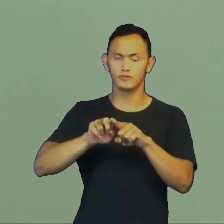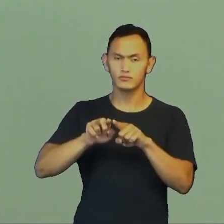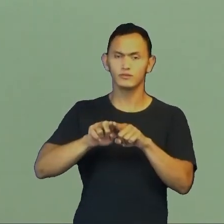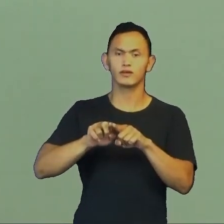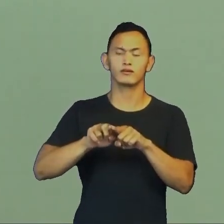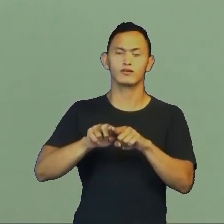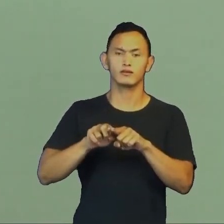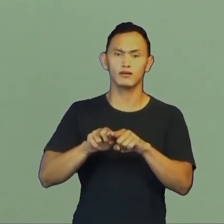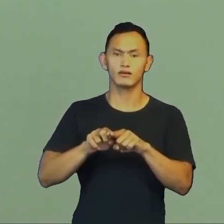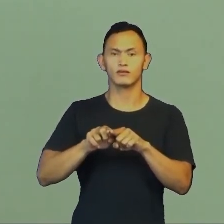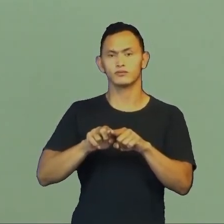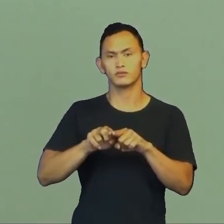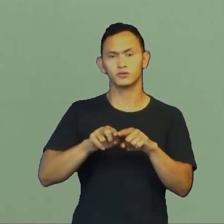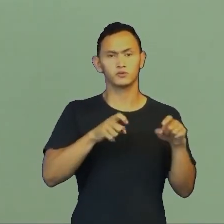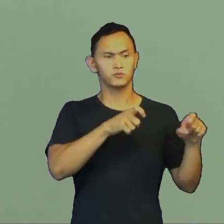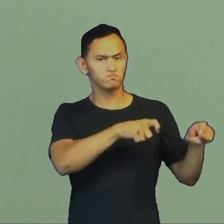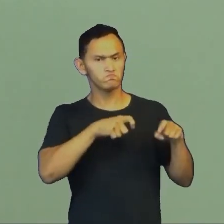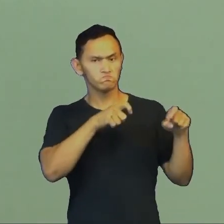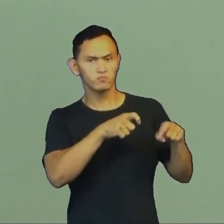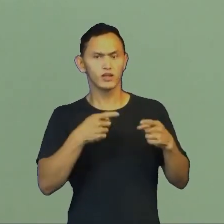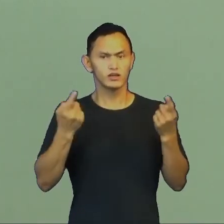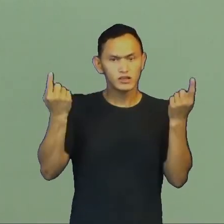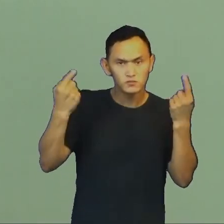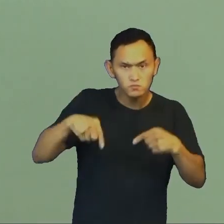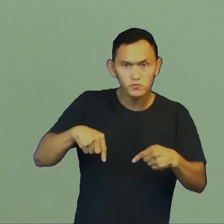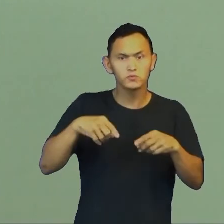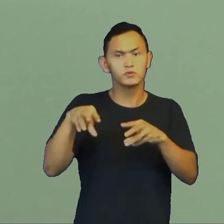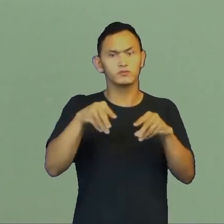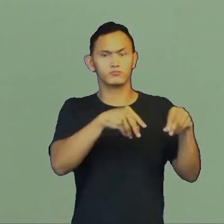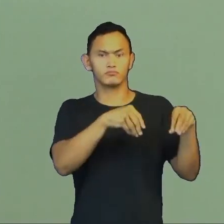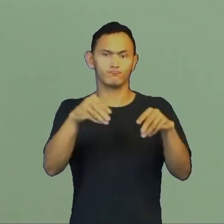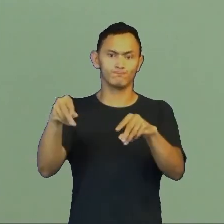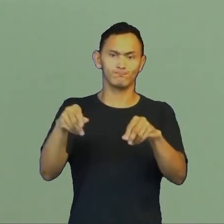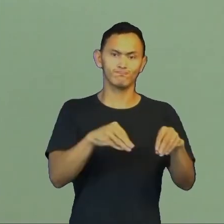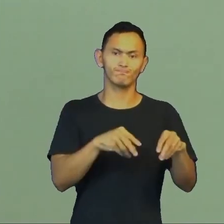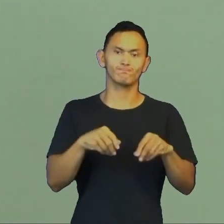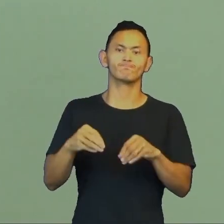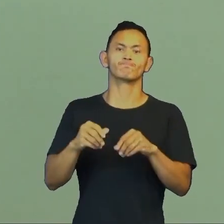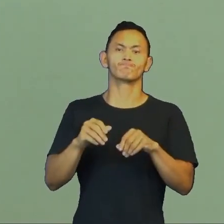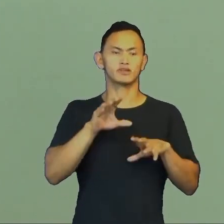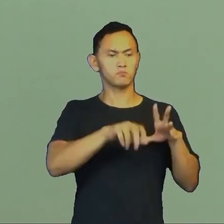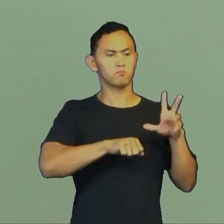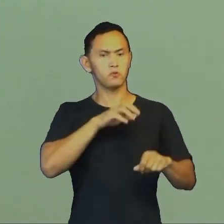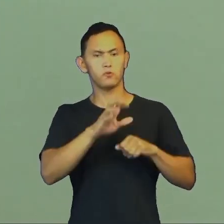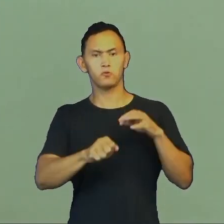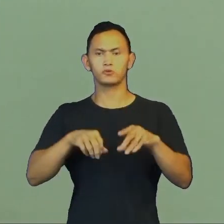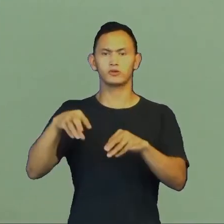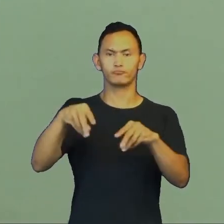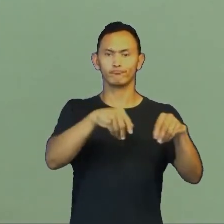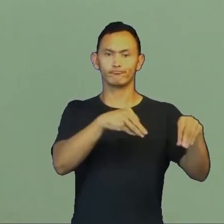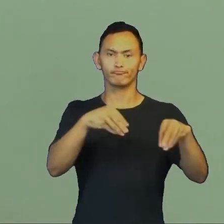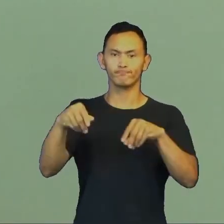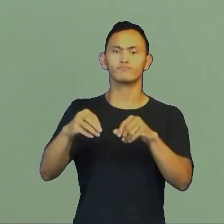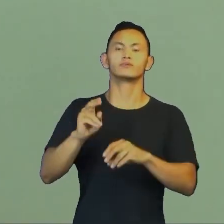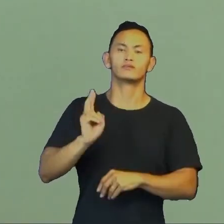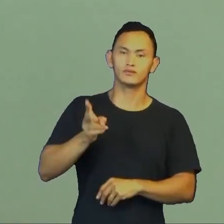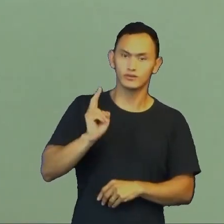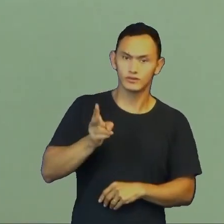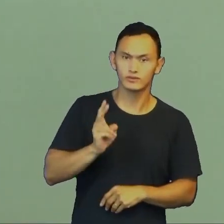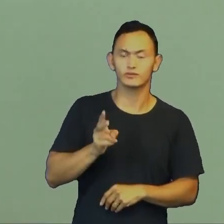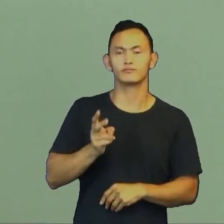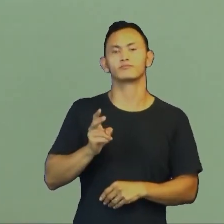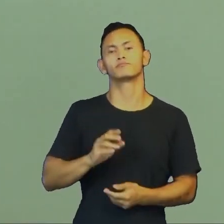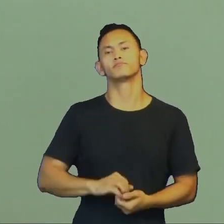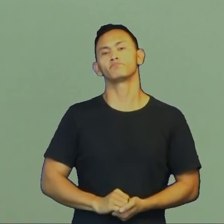essa questão Colonial dessas disputas entre territórios né essa busca de territórios cada vez mais constantes